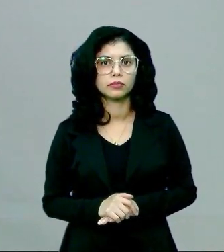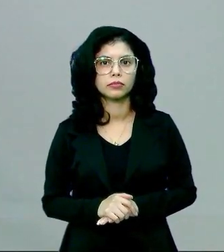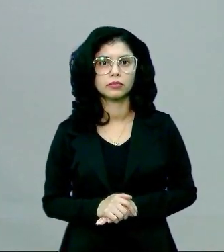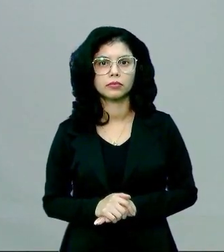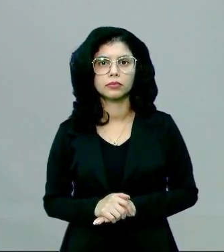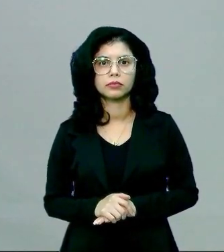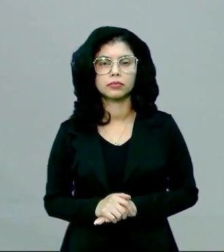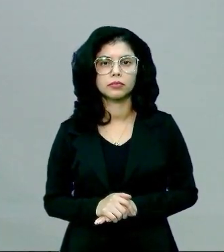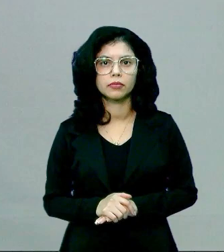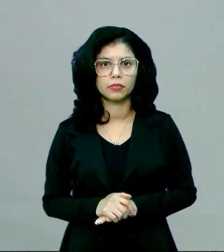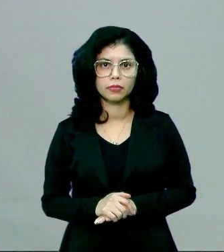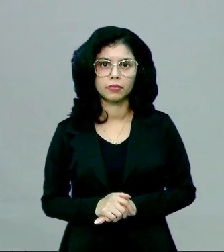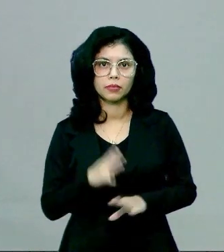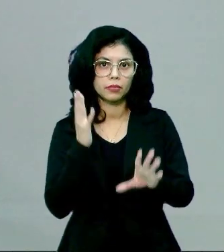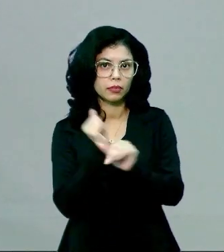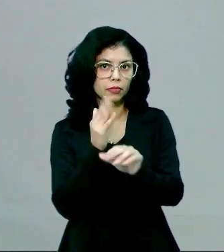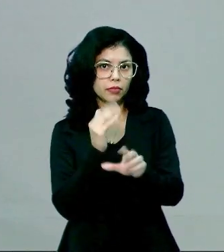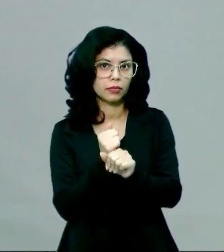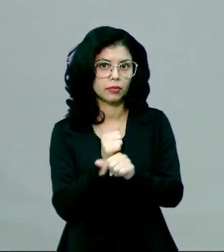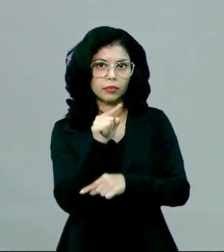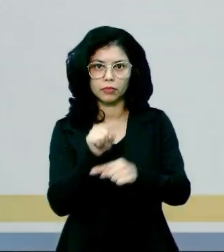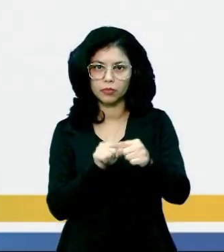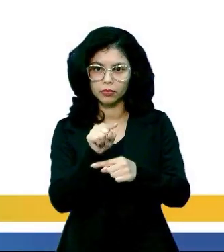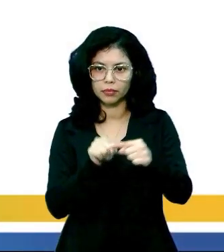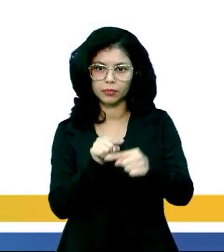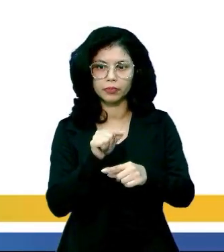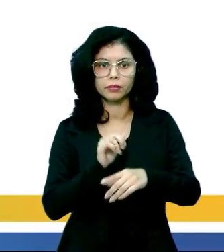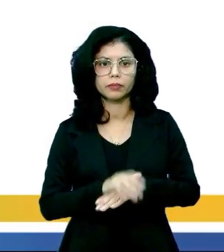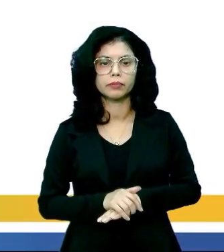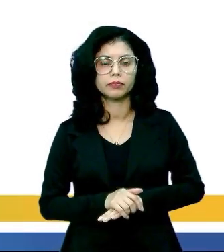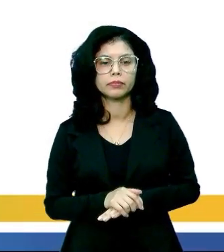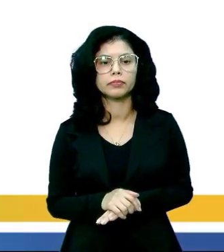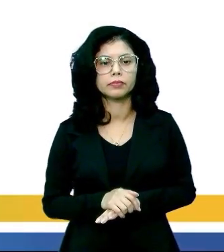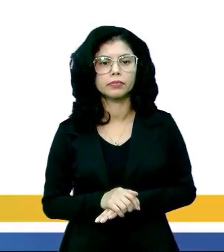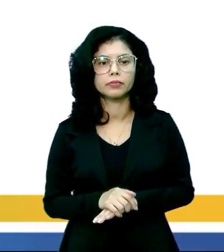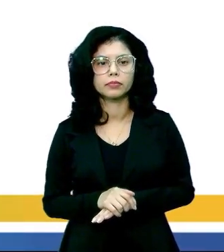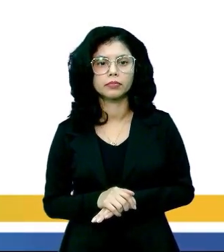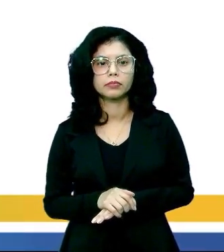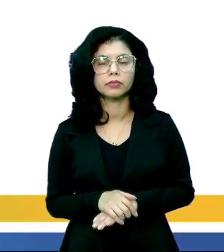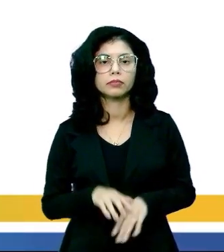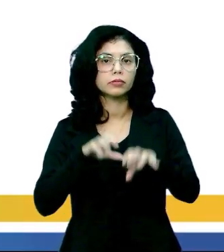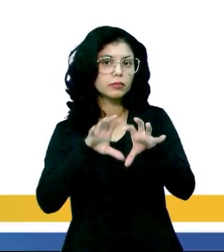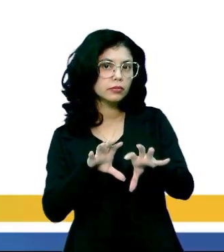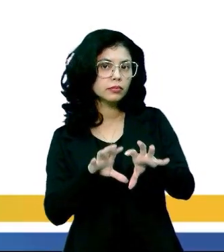de outro. A gente soma e faz a divisão. Então vamos lá.